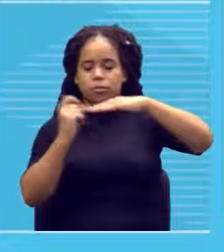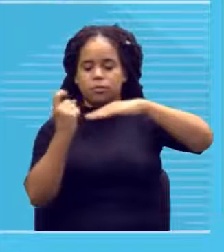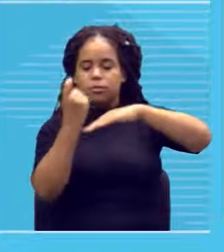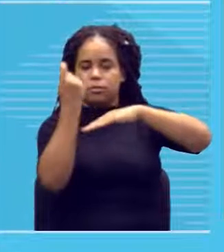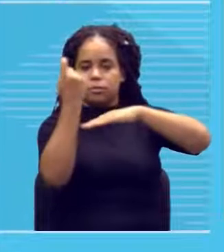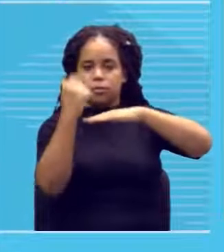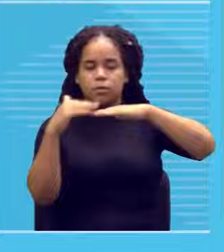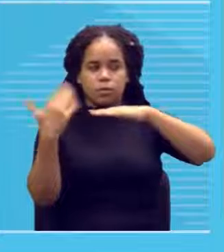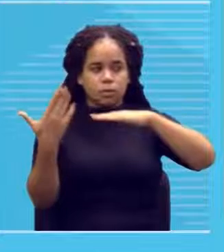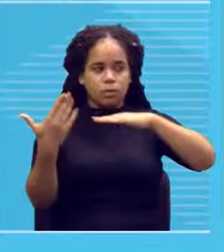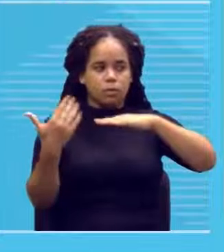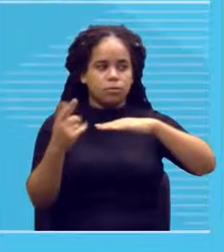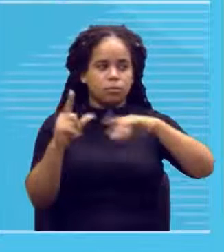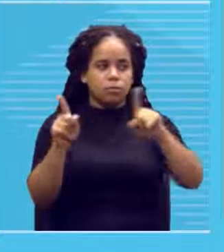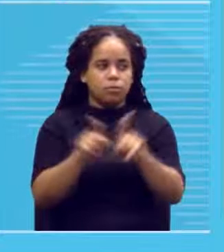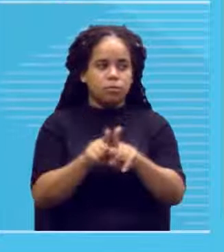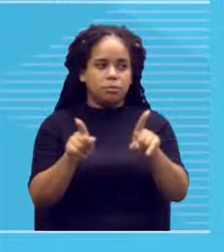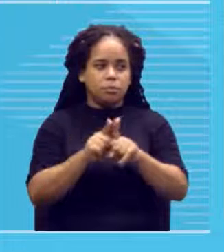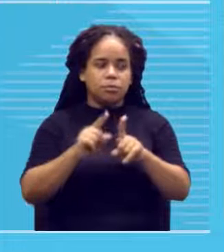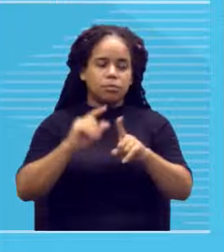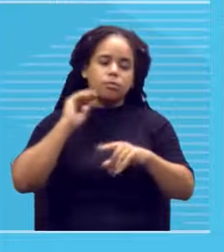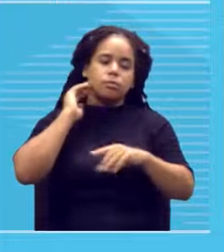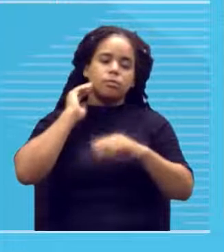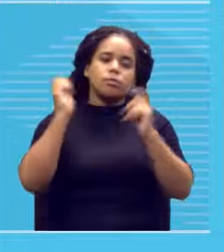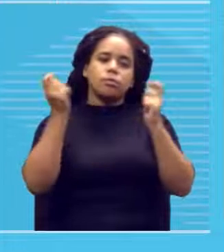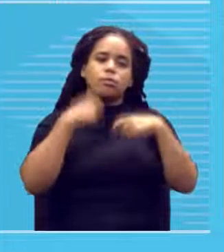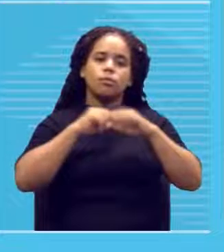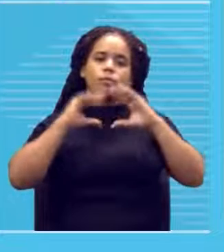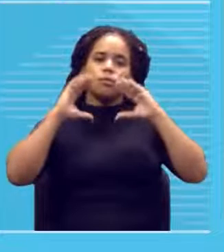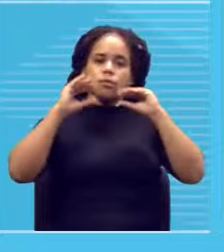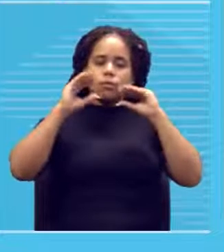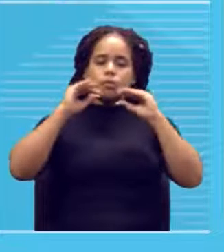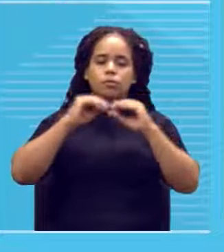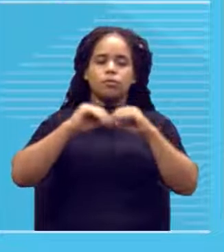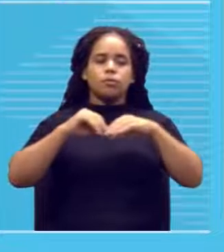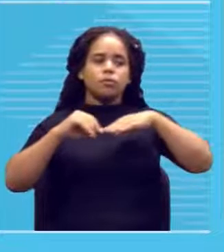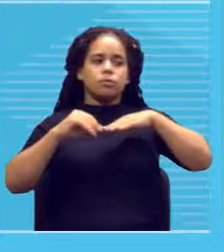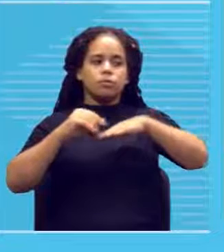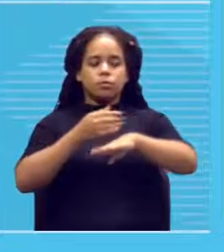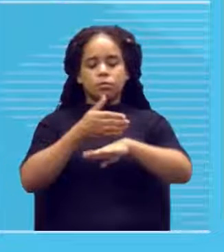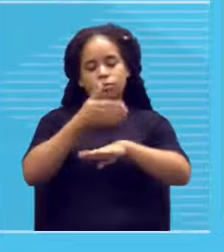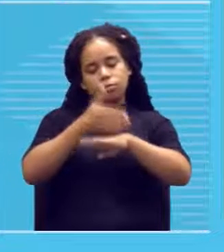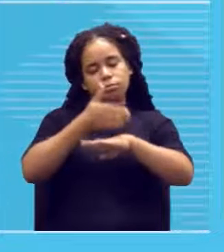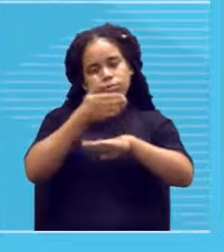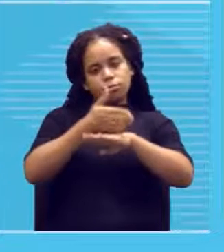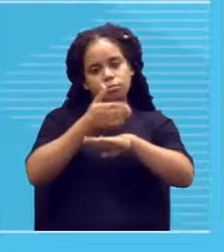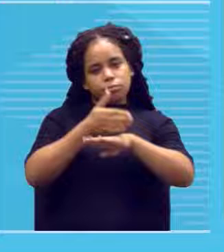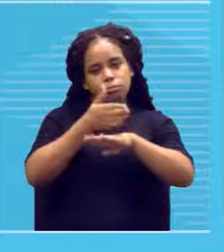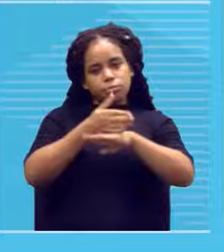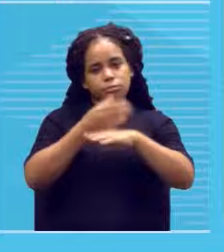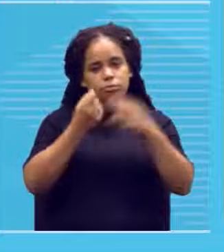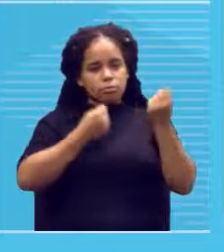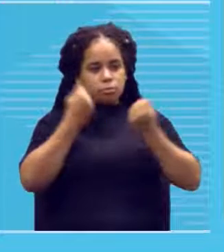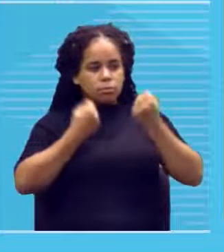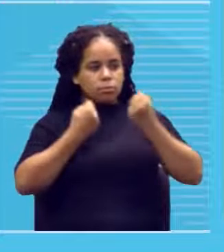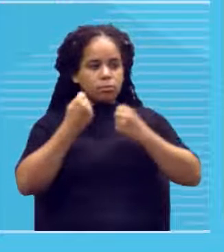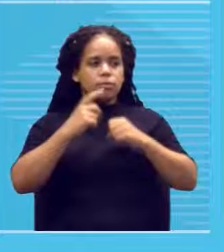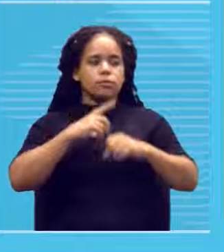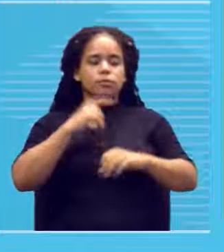informaçãozinha aqui jovem vontade de preto essa altura aqui é